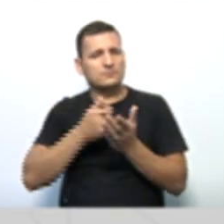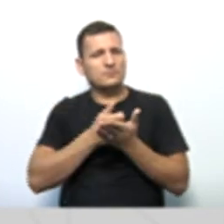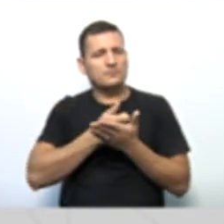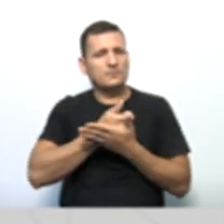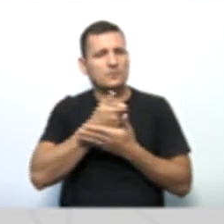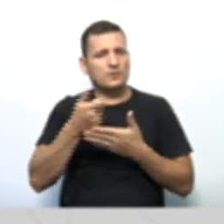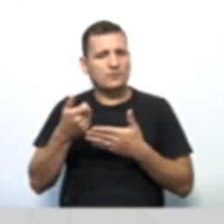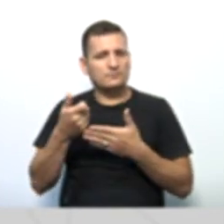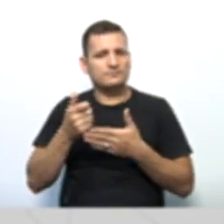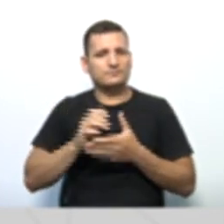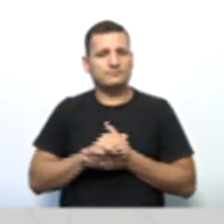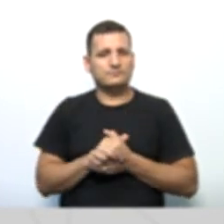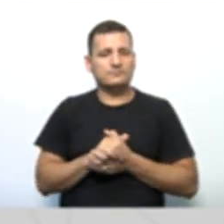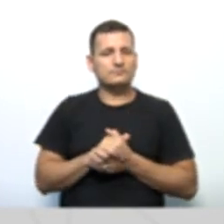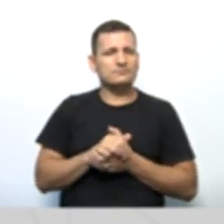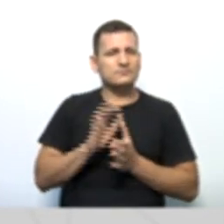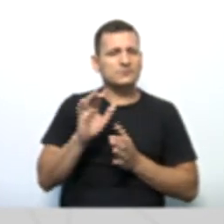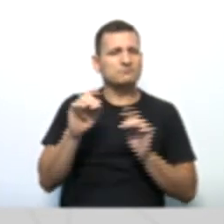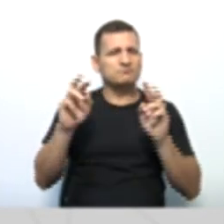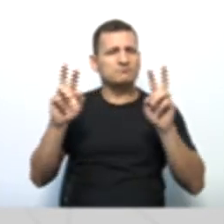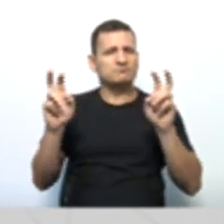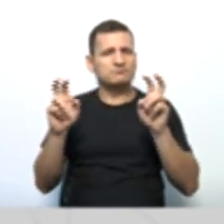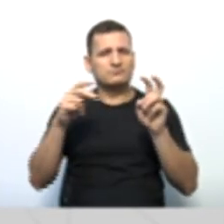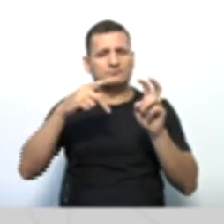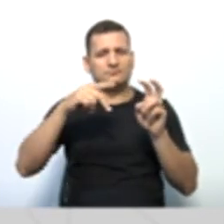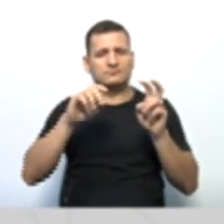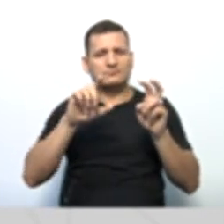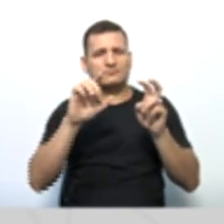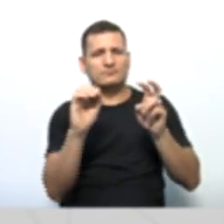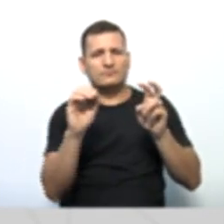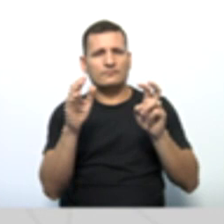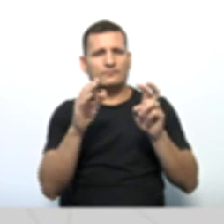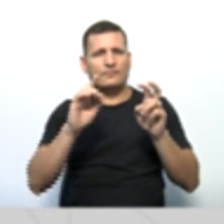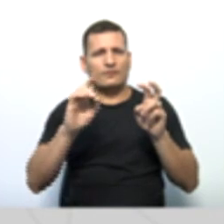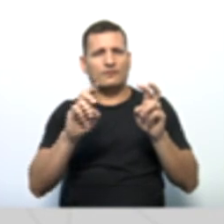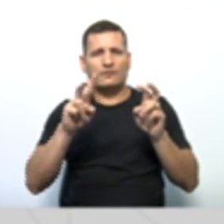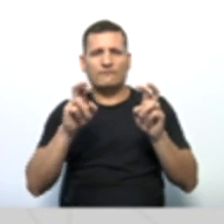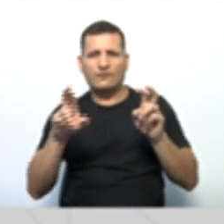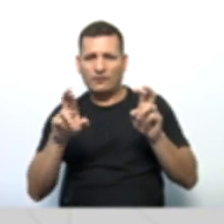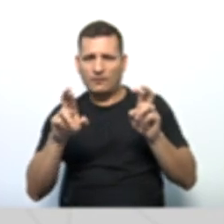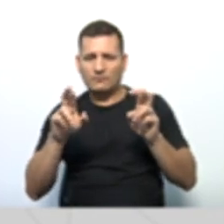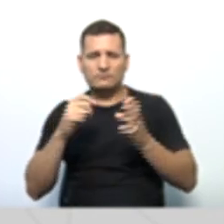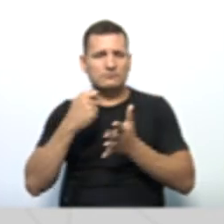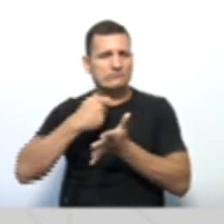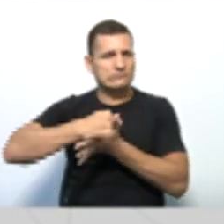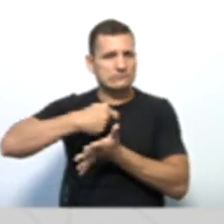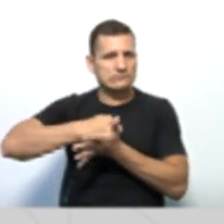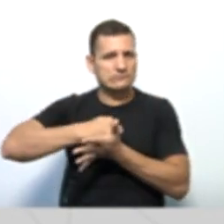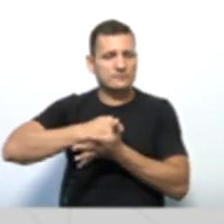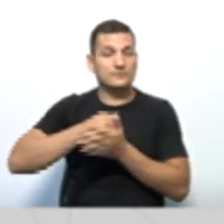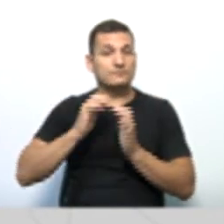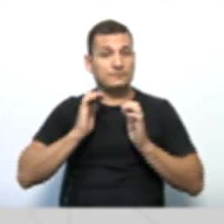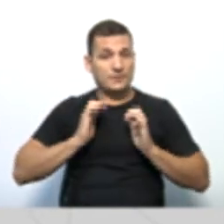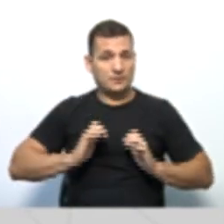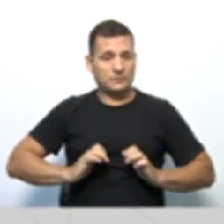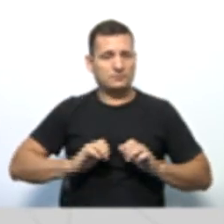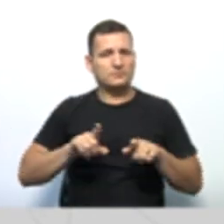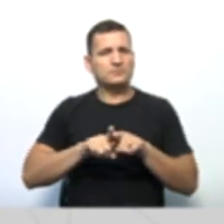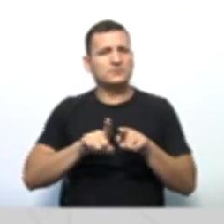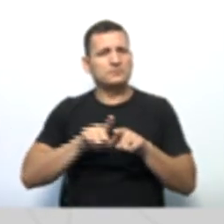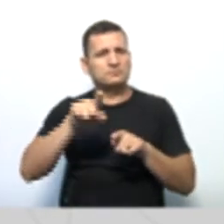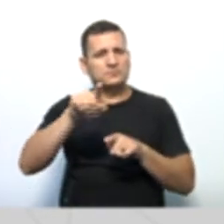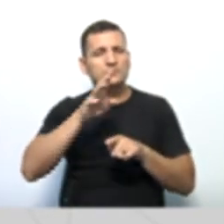da afirmação, né? Ó, pelo dever. E aí, professor? A ética kantiana também é conhecida como ética do